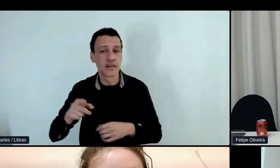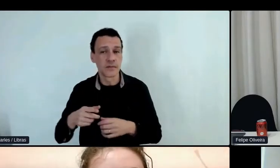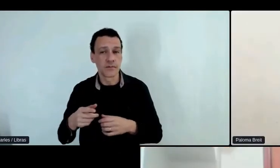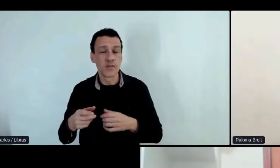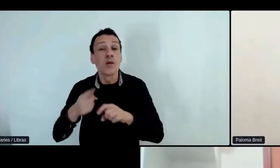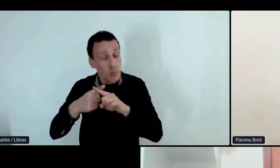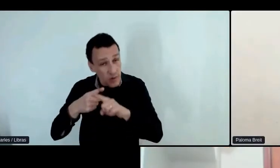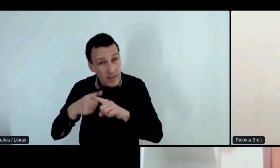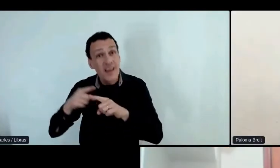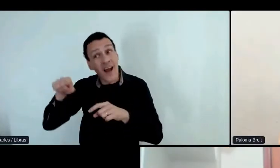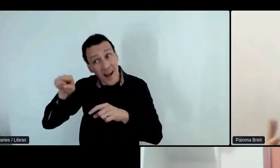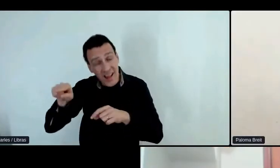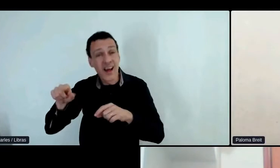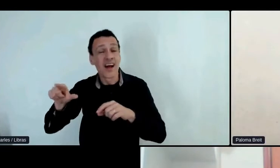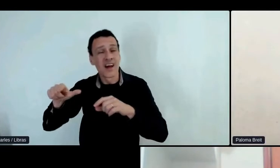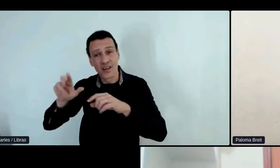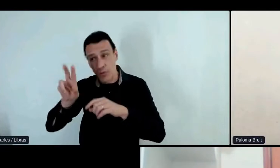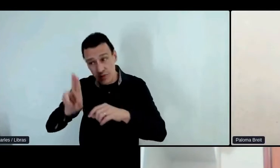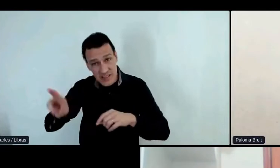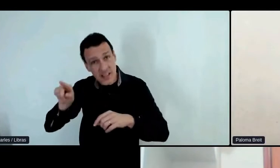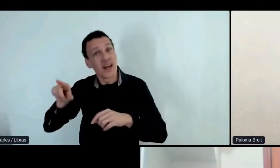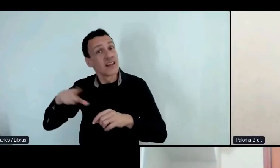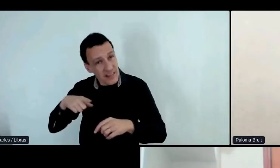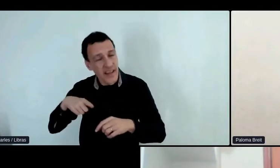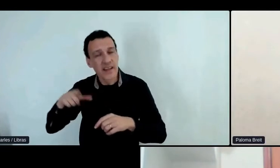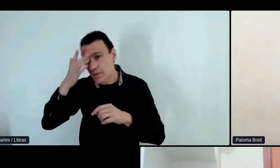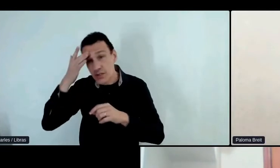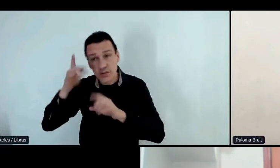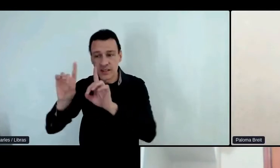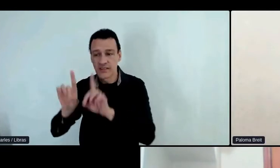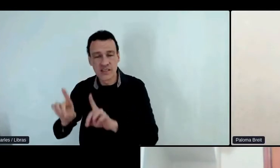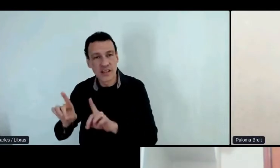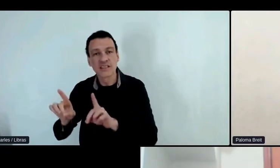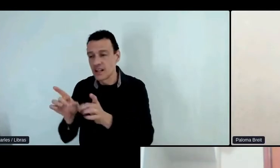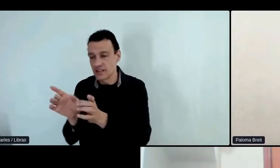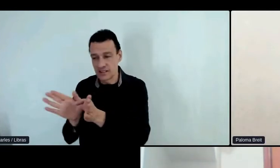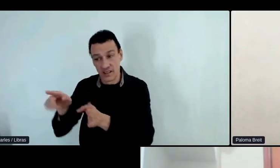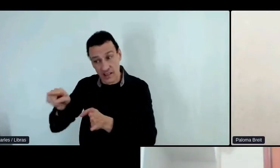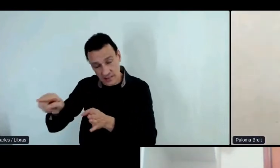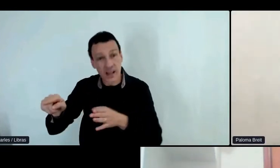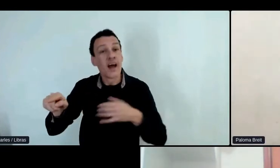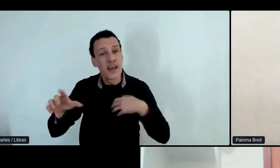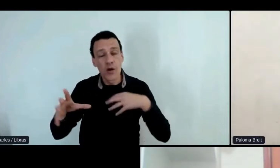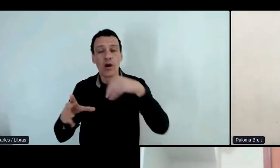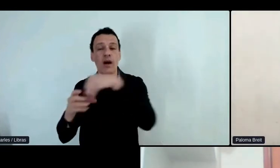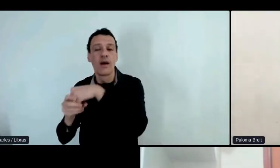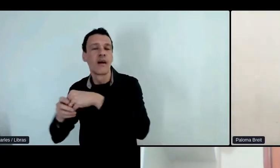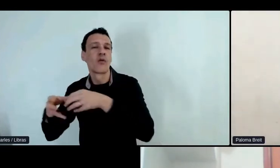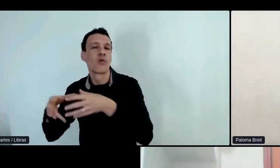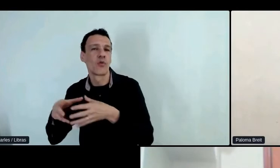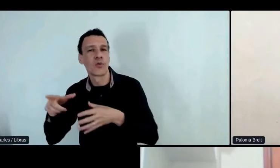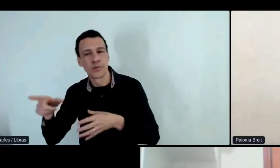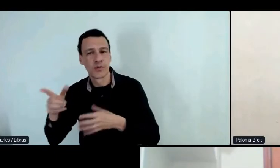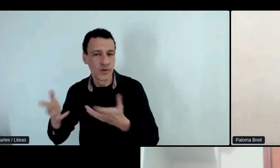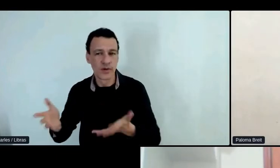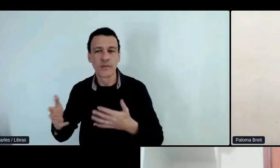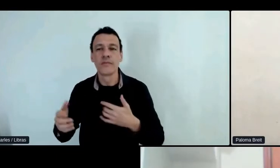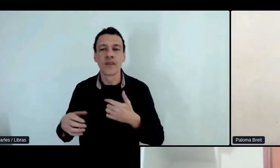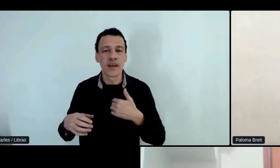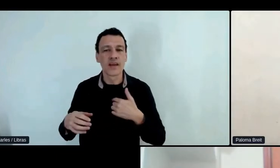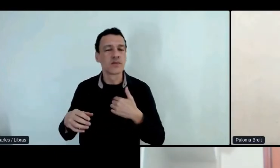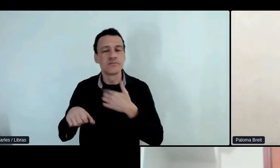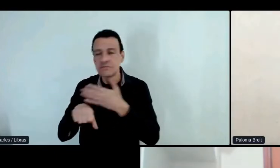verdade, assim, um choque contrário, porque muita coisa eu fui me descobrindo dentro da universidade, inclusive porque